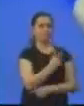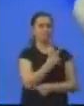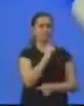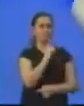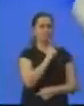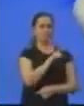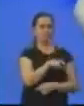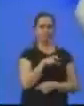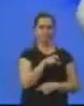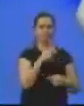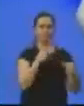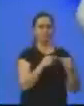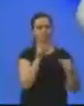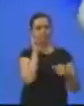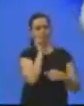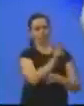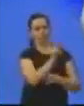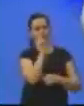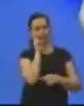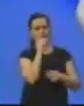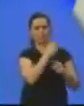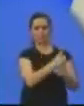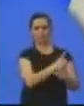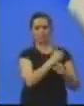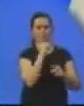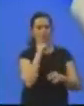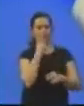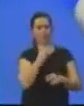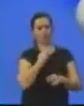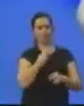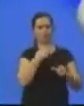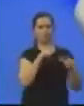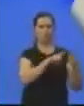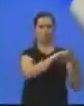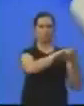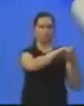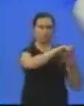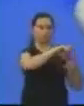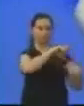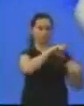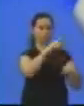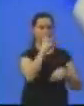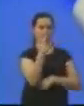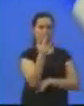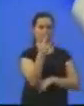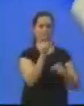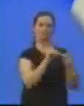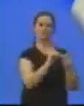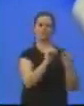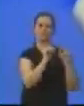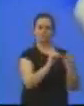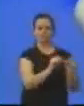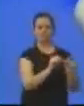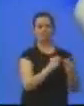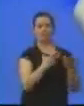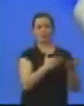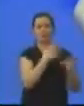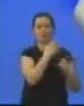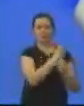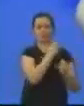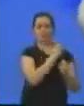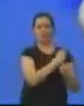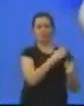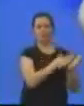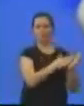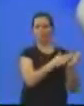eu olho a minha função e verifico. Se eu vier por valores maiores do que 2, para onde está indo a função? Eu começo a fazer a conta e descubro que ela está